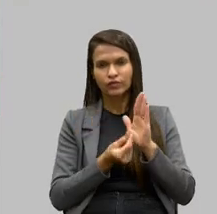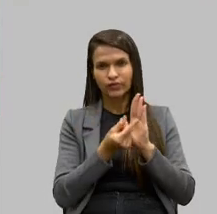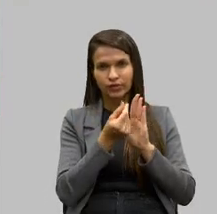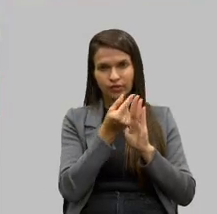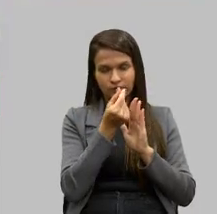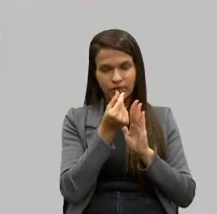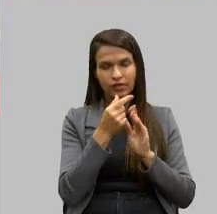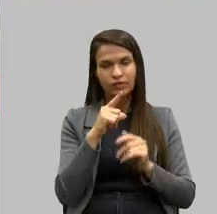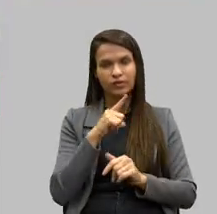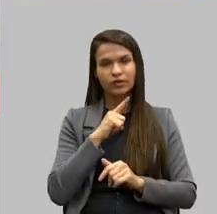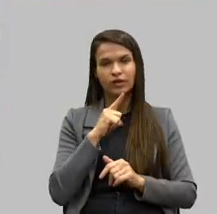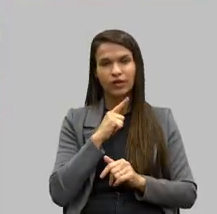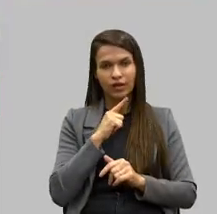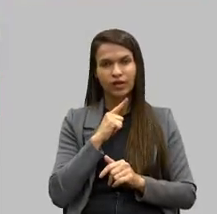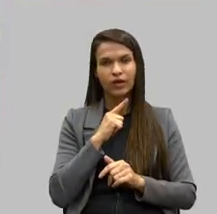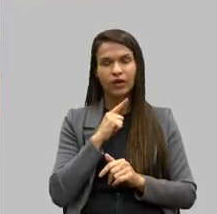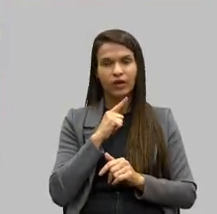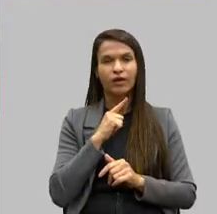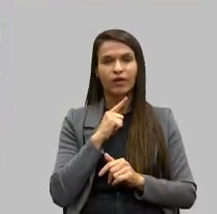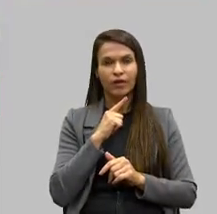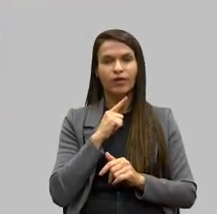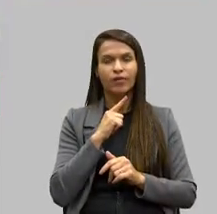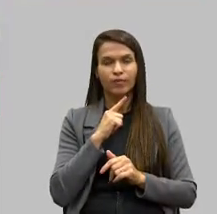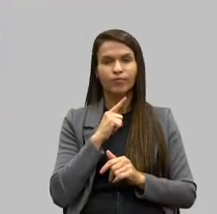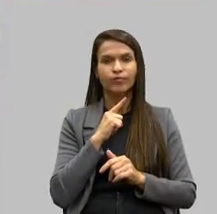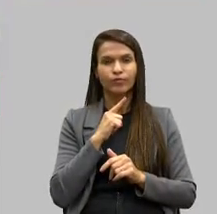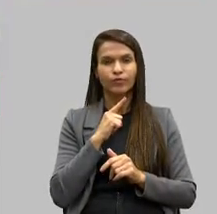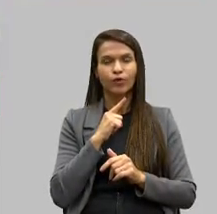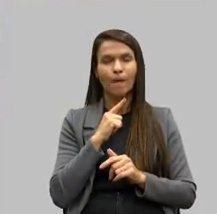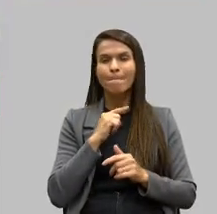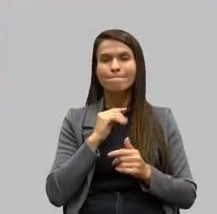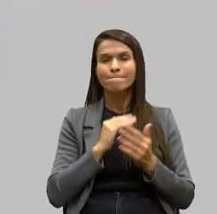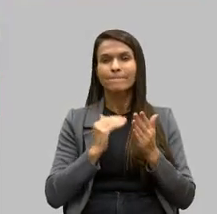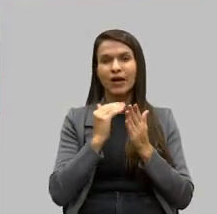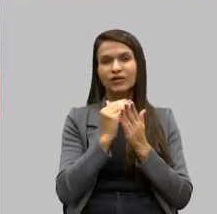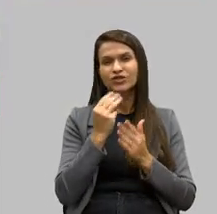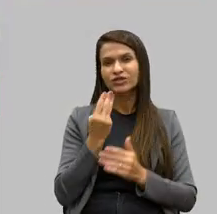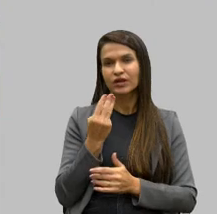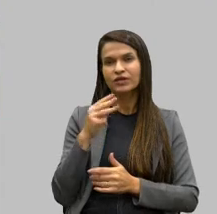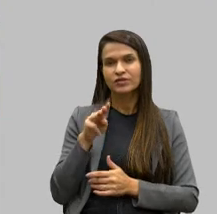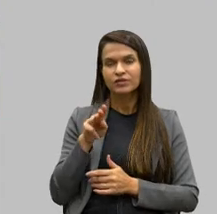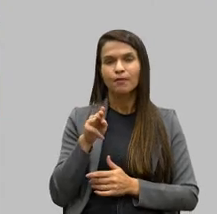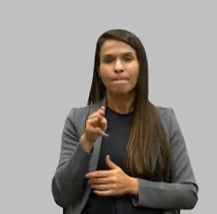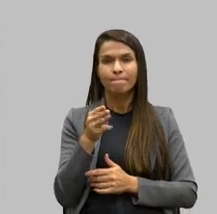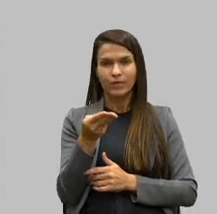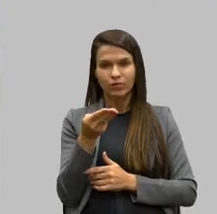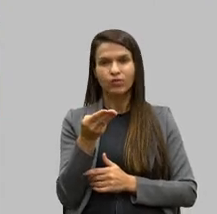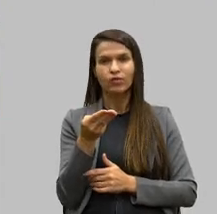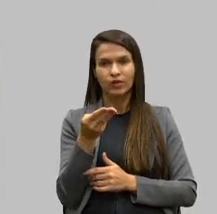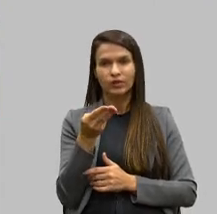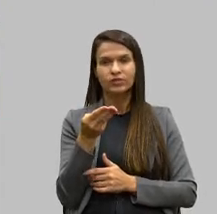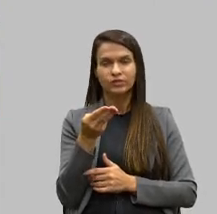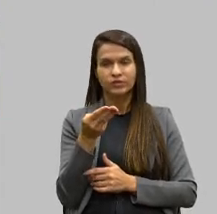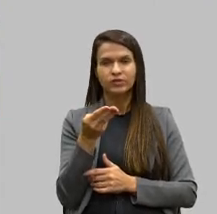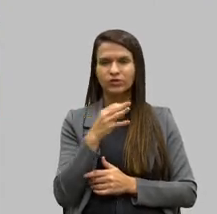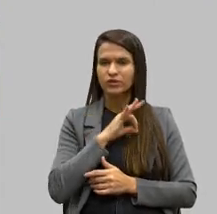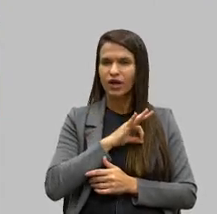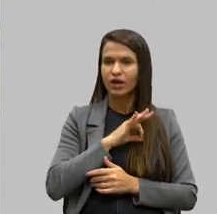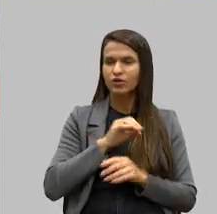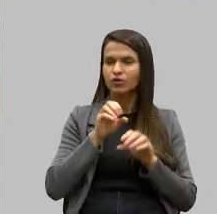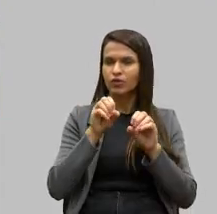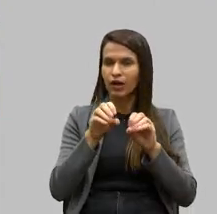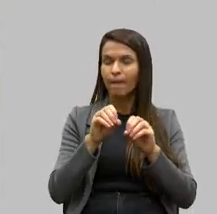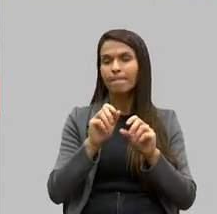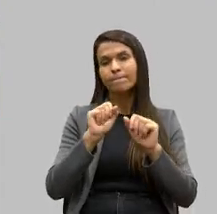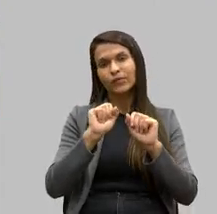nós temos em caixa mais de R$ bilhões da cota salário-educação, que poderia ser